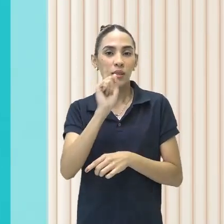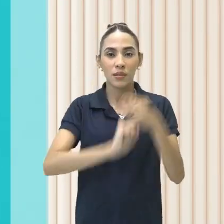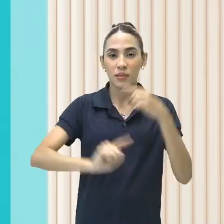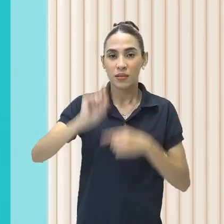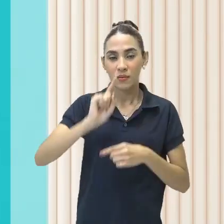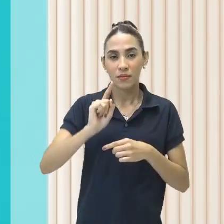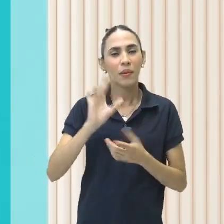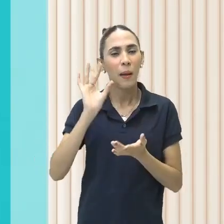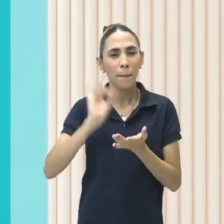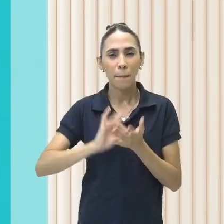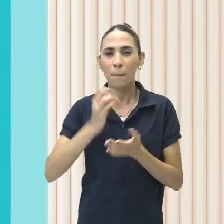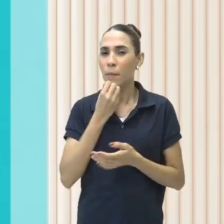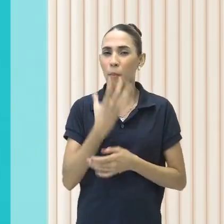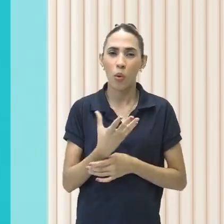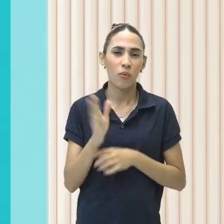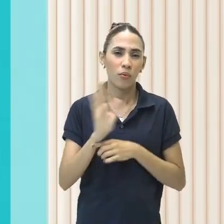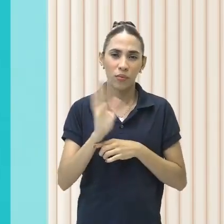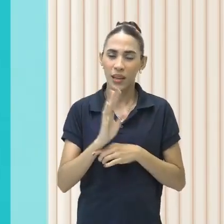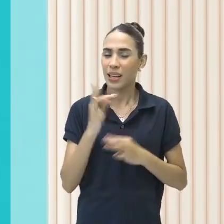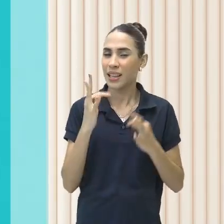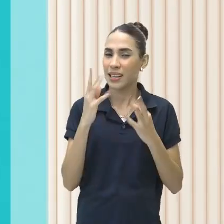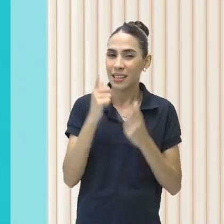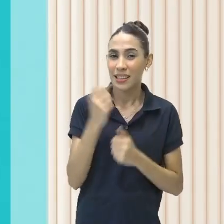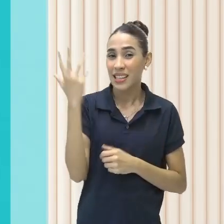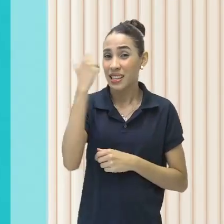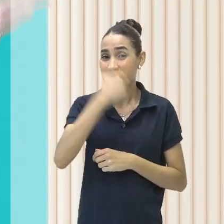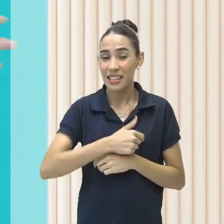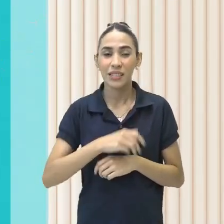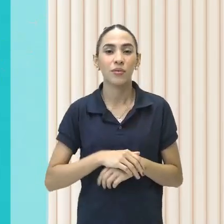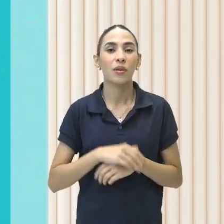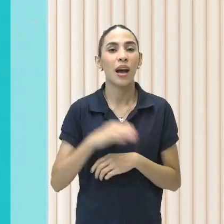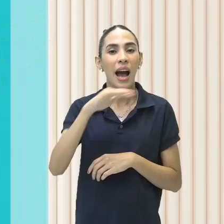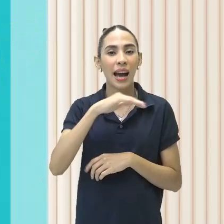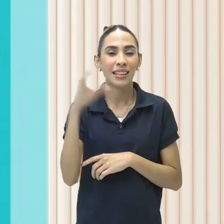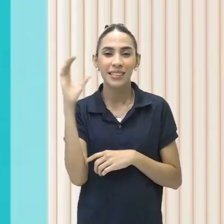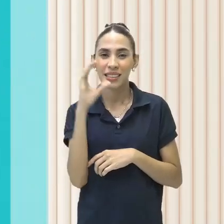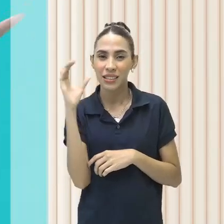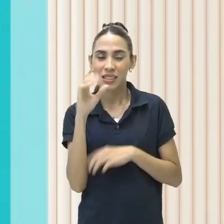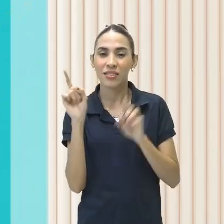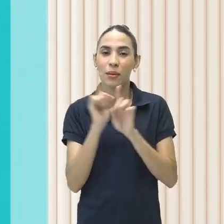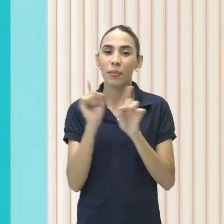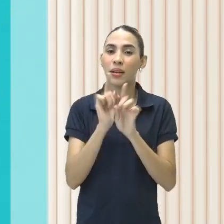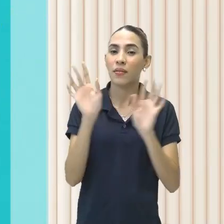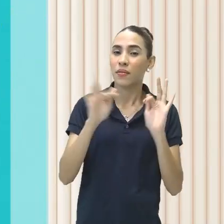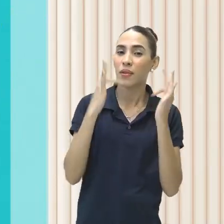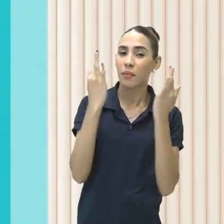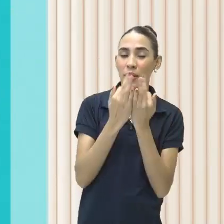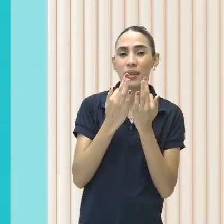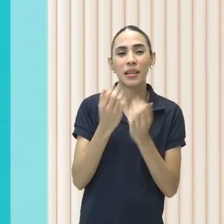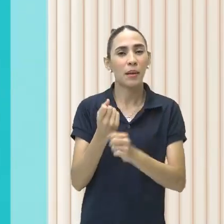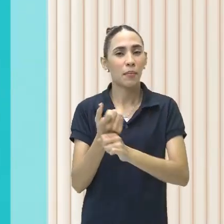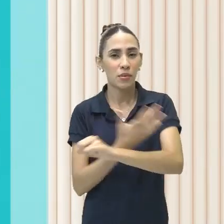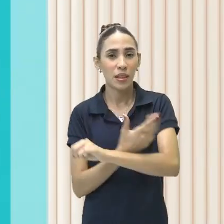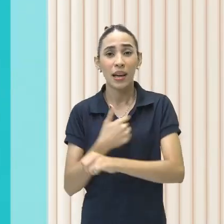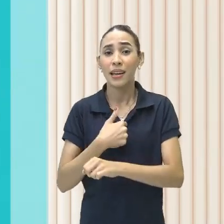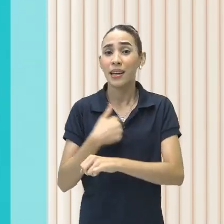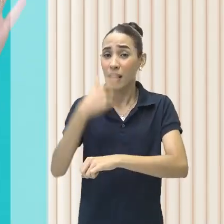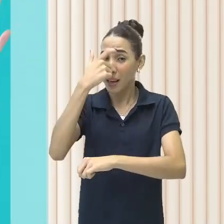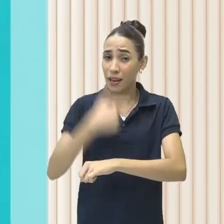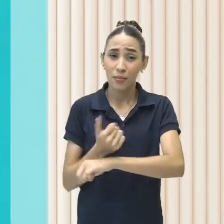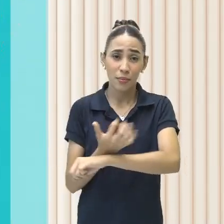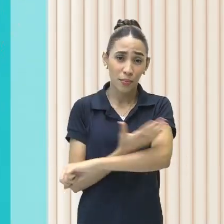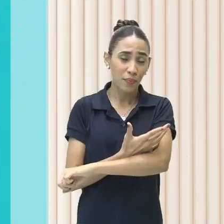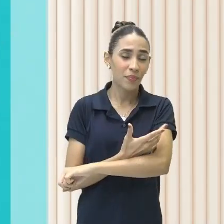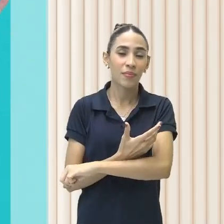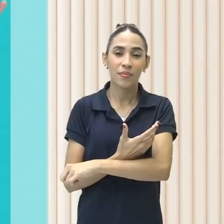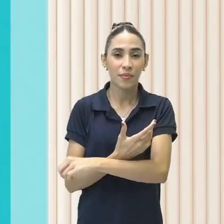situação. Vale a pena assistir, é lindo, de todas as formas. Do lado científico, tá bom? Do lado da família, emocional. Eu sou muito emocional, então, para mim,